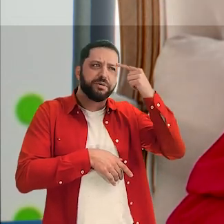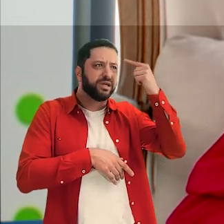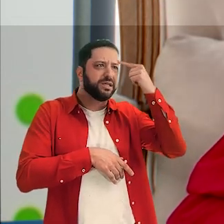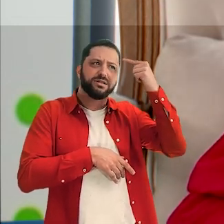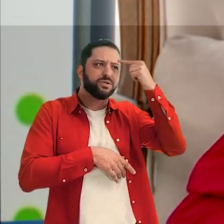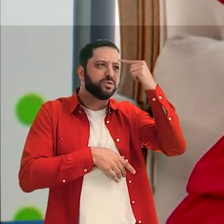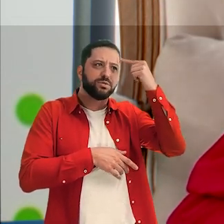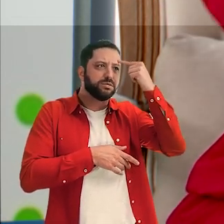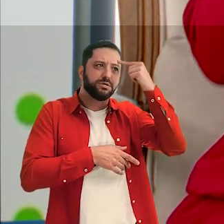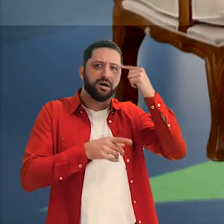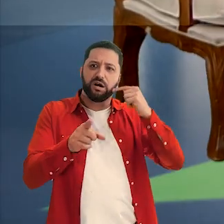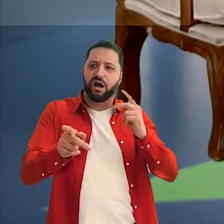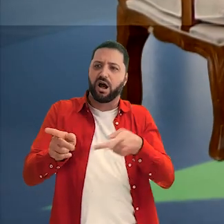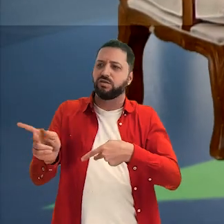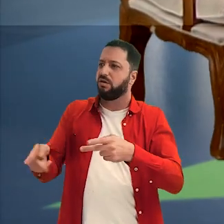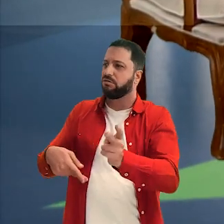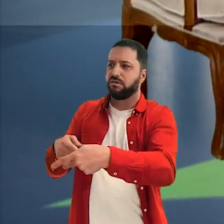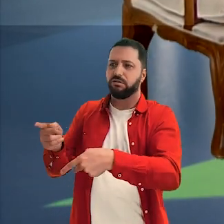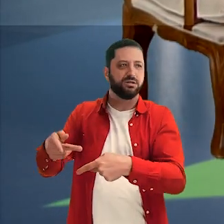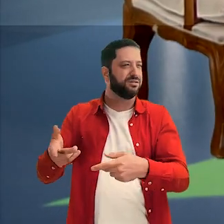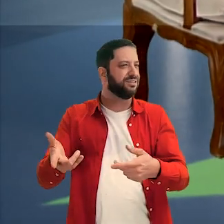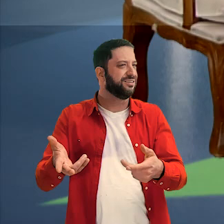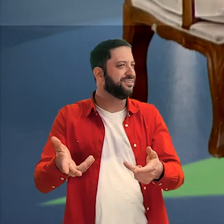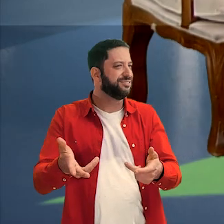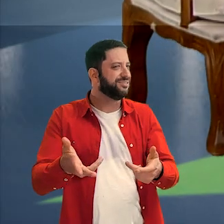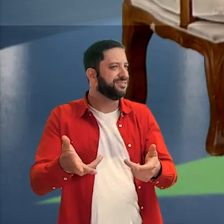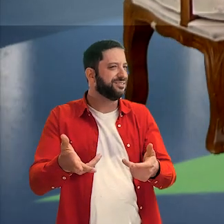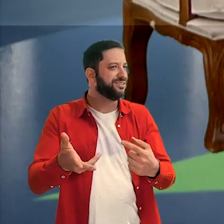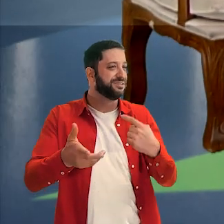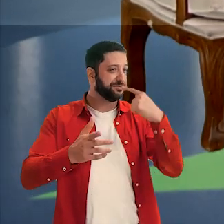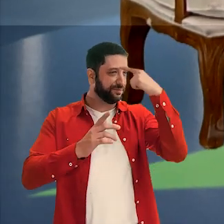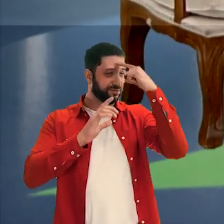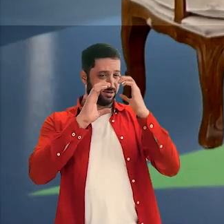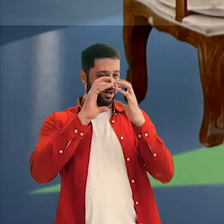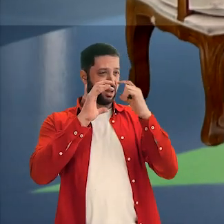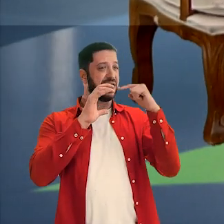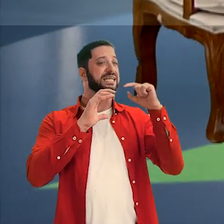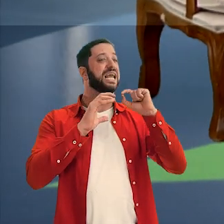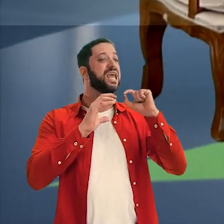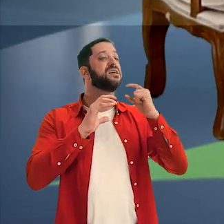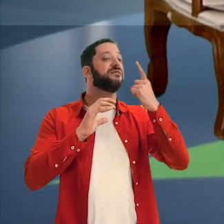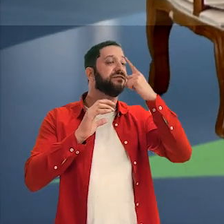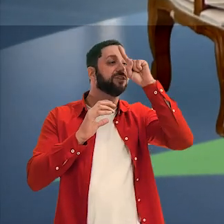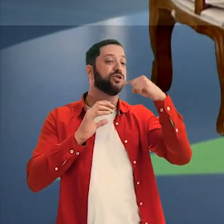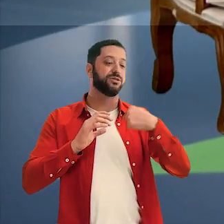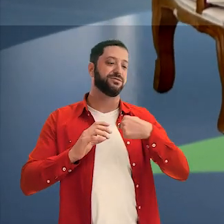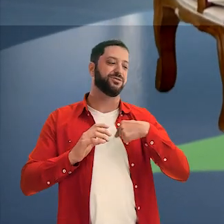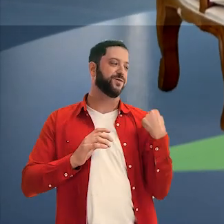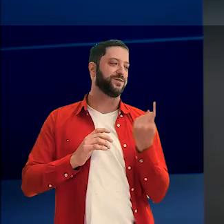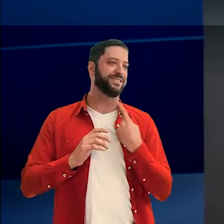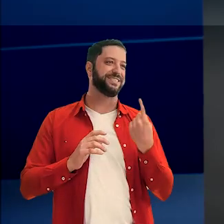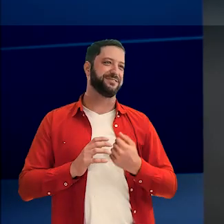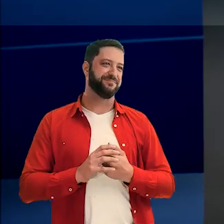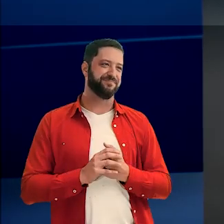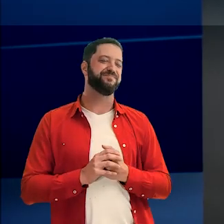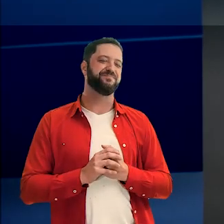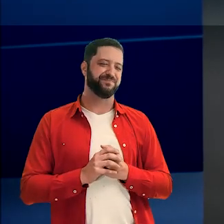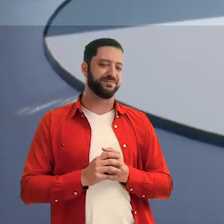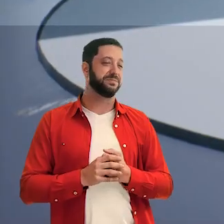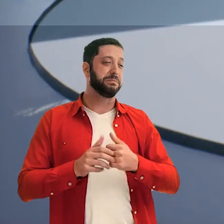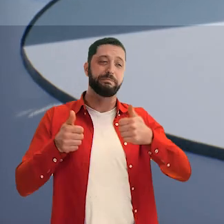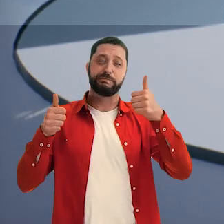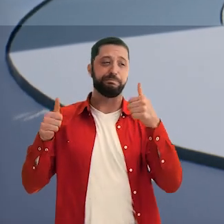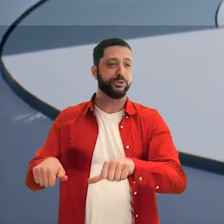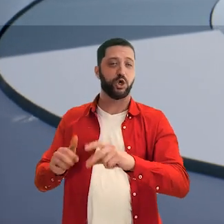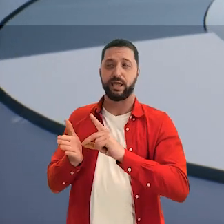passa a enxergar a vida com as histórias que ela contou. Ou seja, a narrativa que a gente coloca na nossa mente é a narrativa daquilo que a gente enxerga.